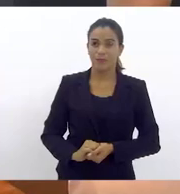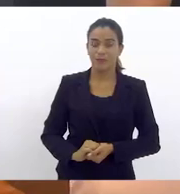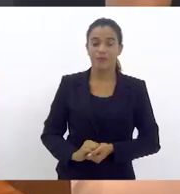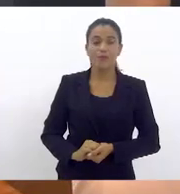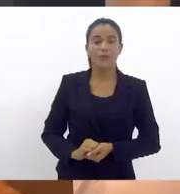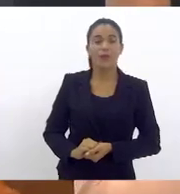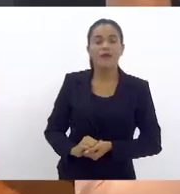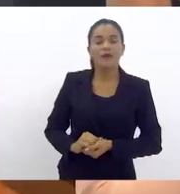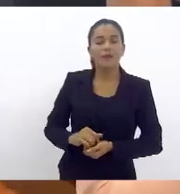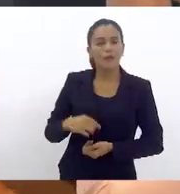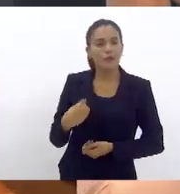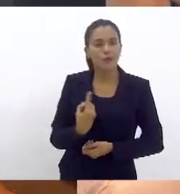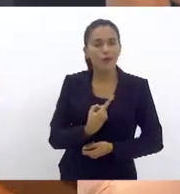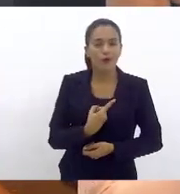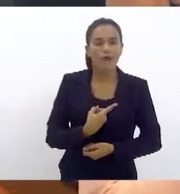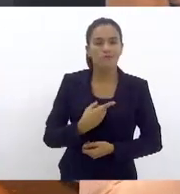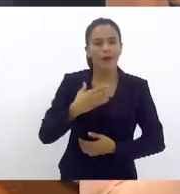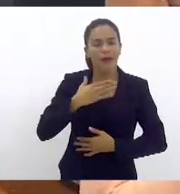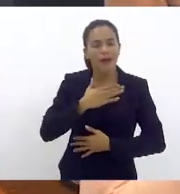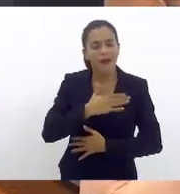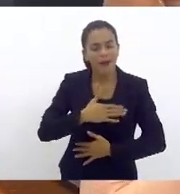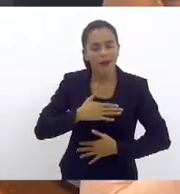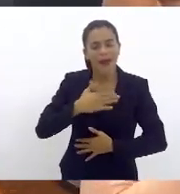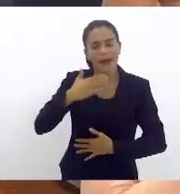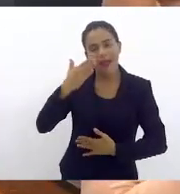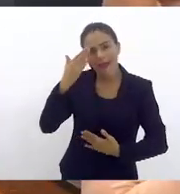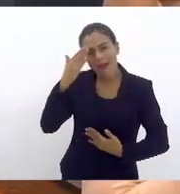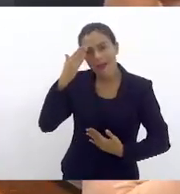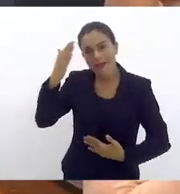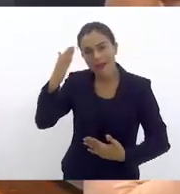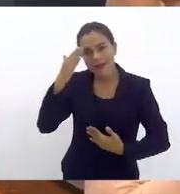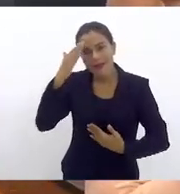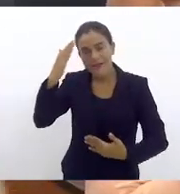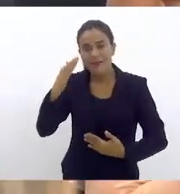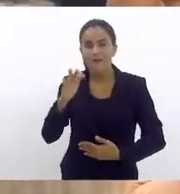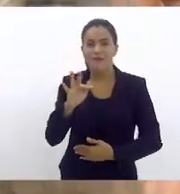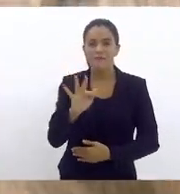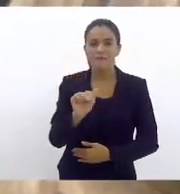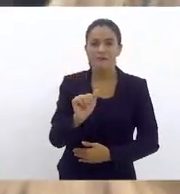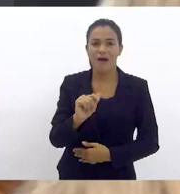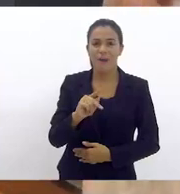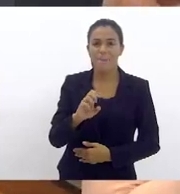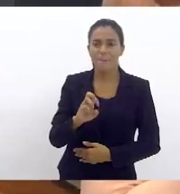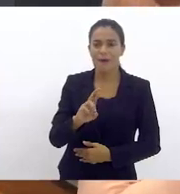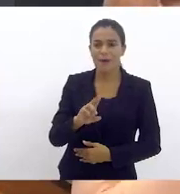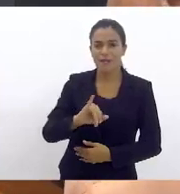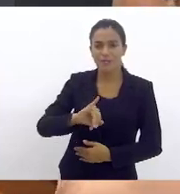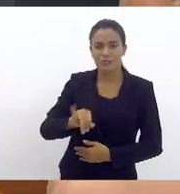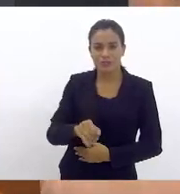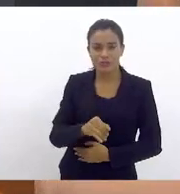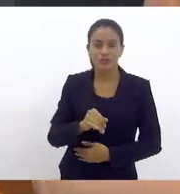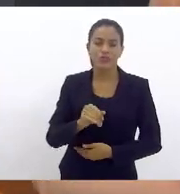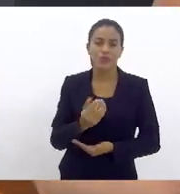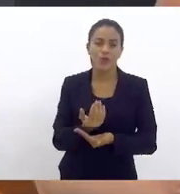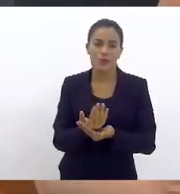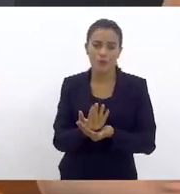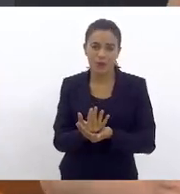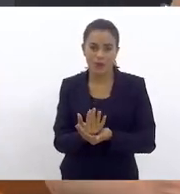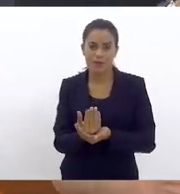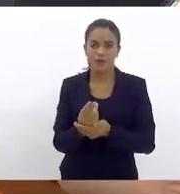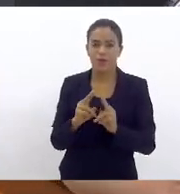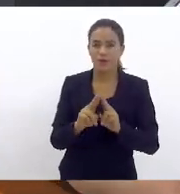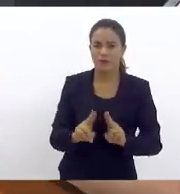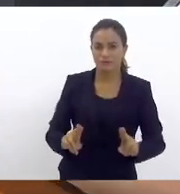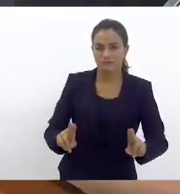e queremos aqui agradecer a presença especial dos representantes da faperj da UERJ da UFRJ toda academia